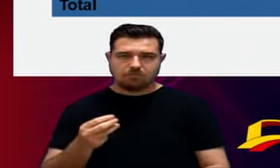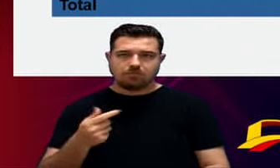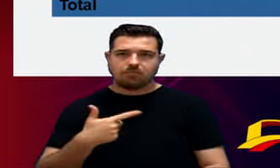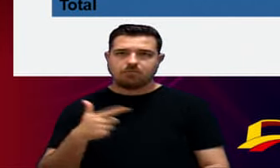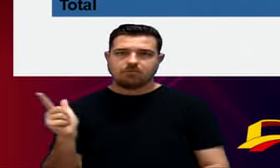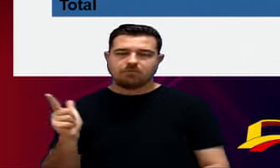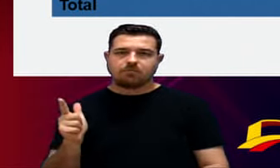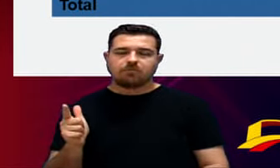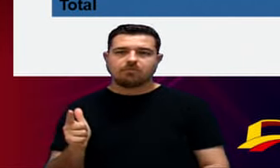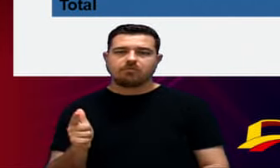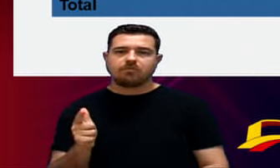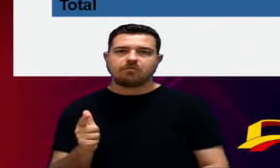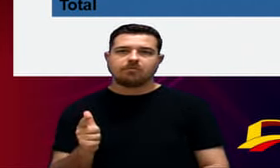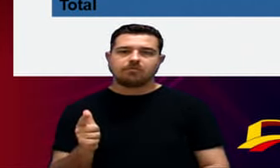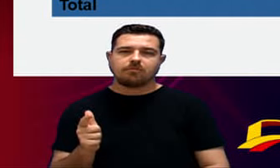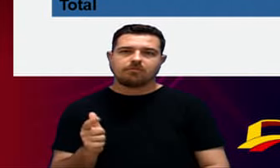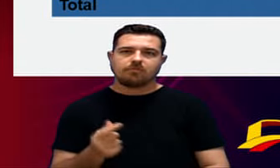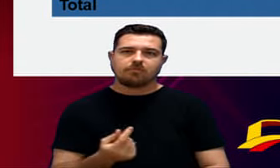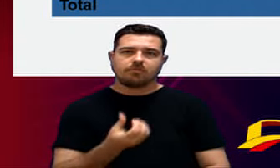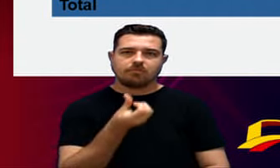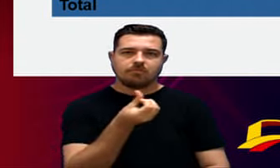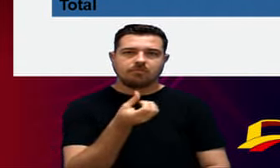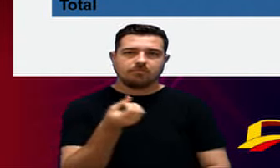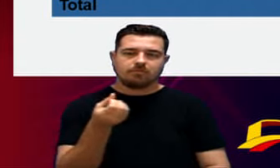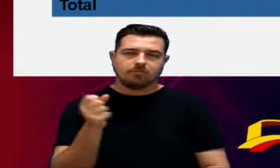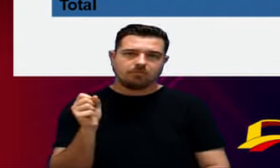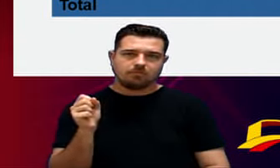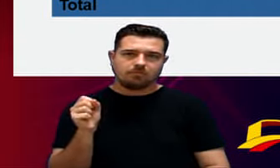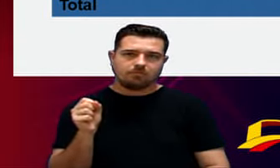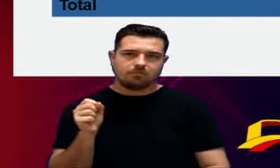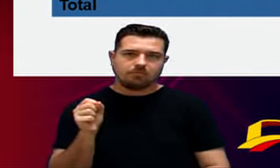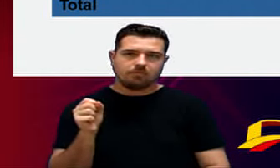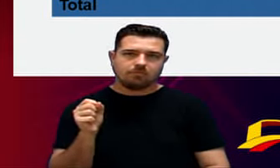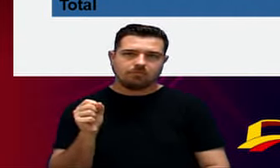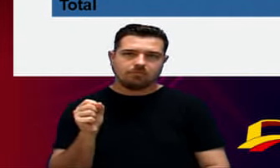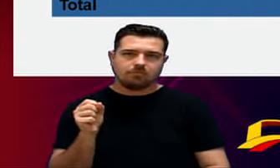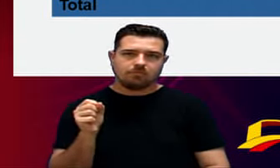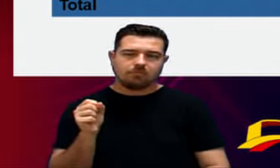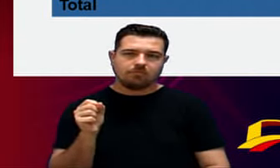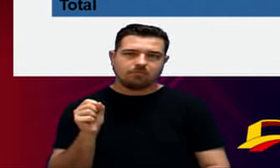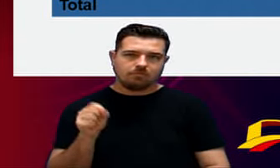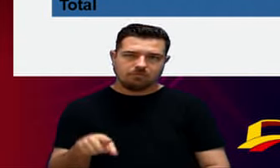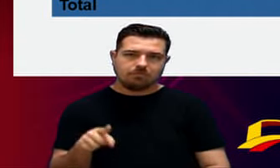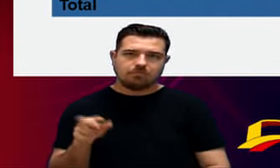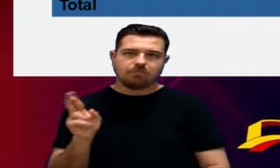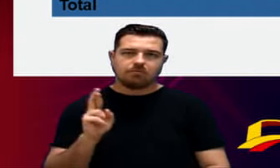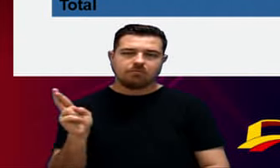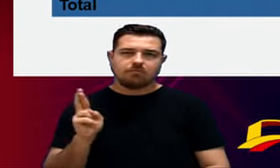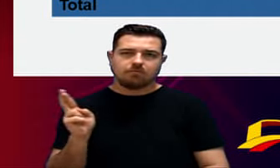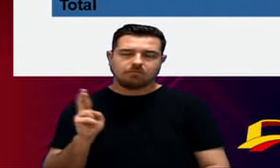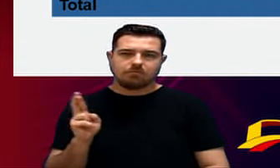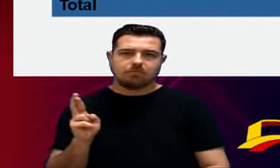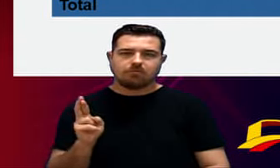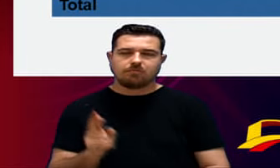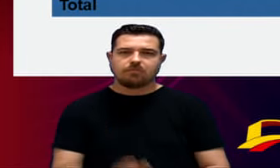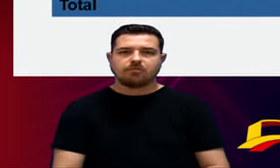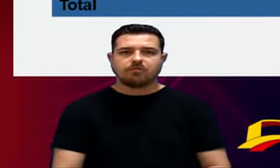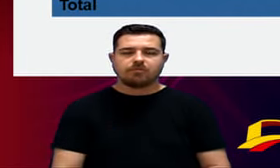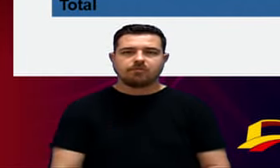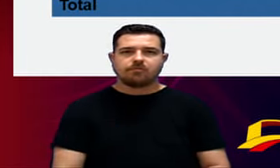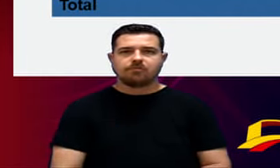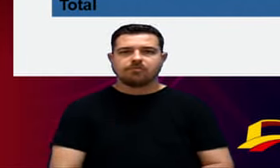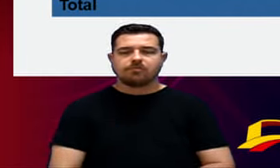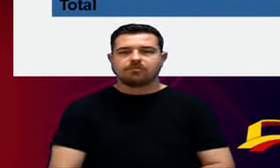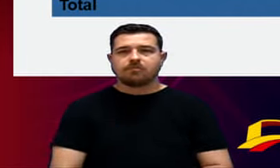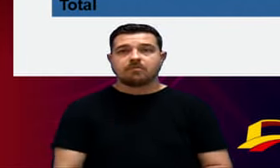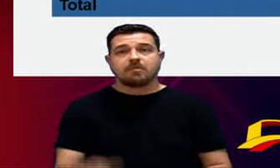750.000 aquisição de armas 600.000 600600 1000 eh Só lembrando aqui